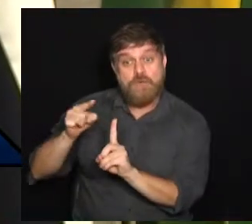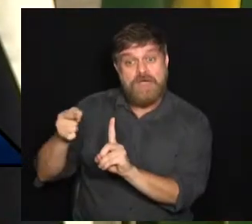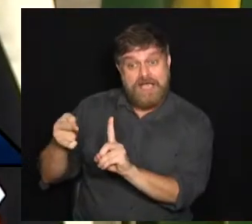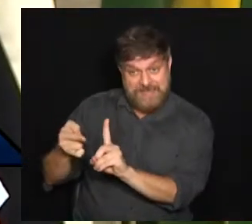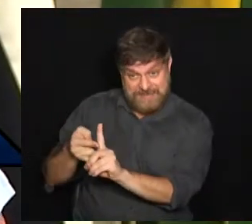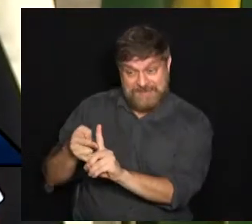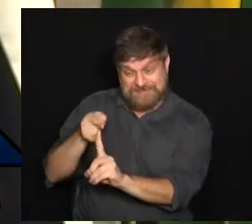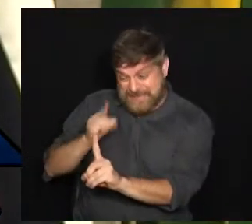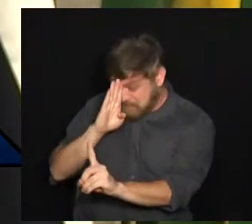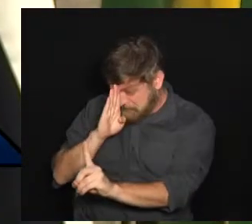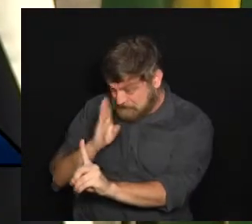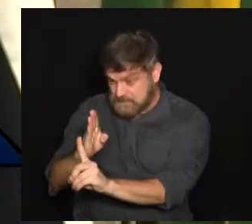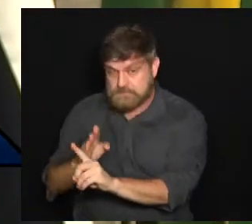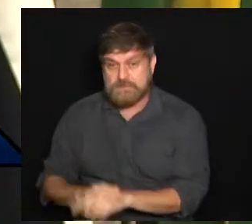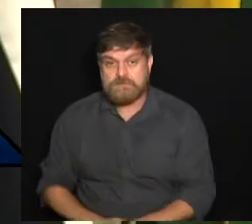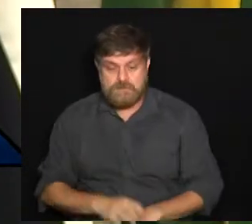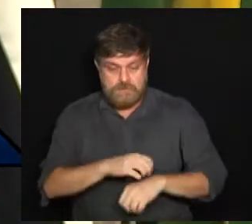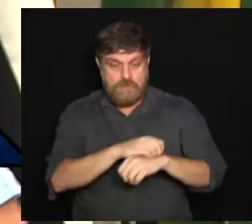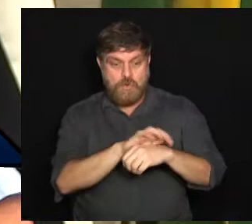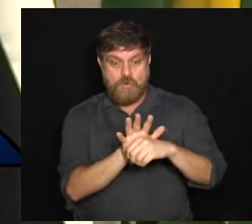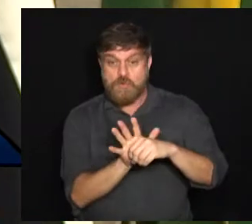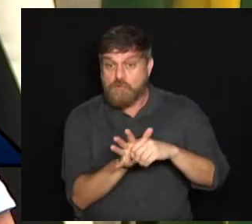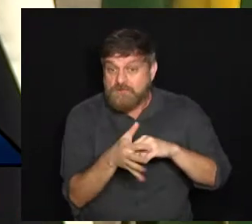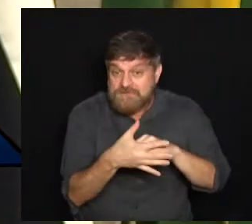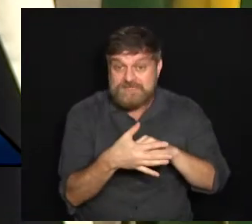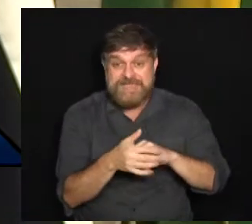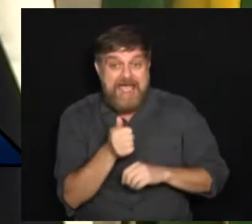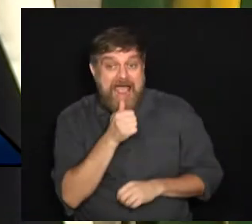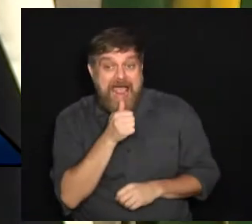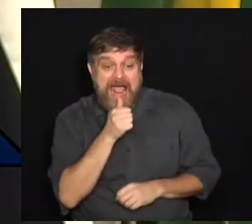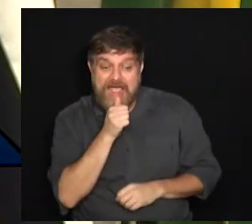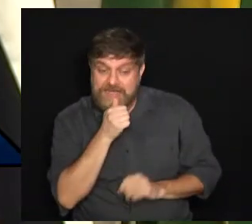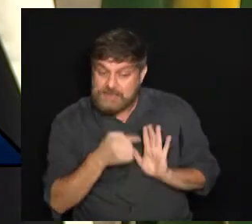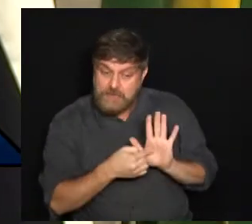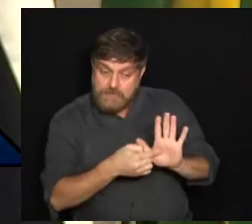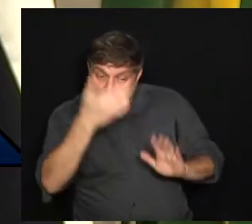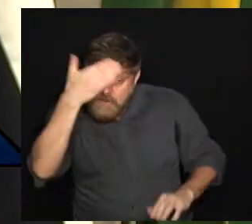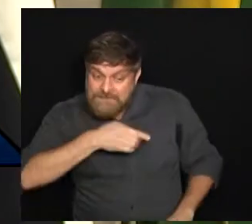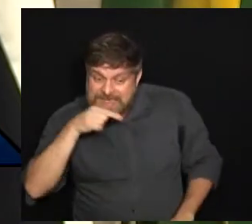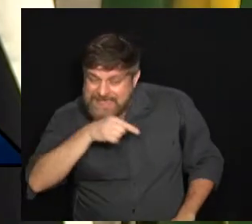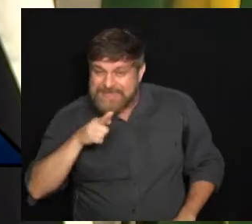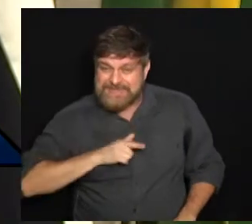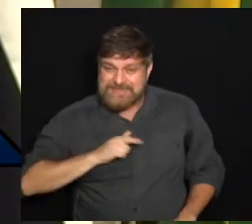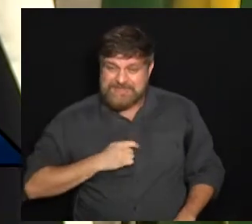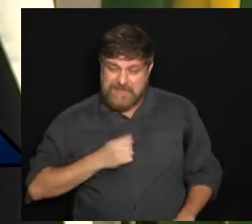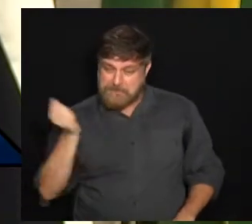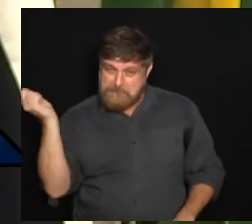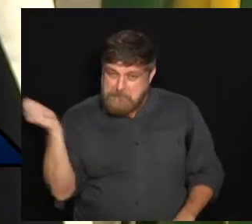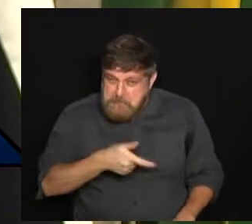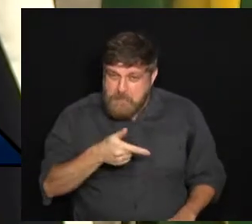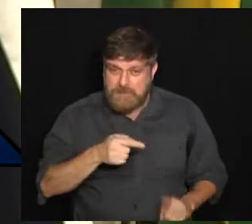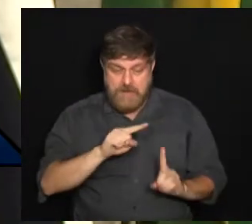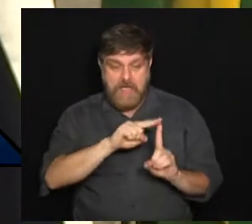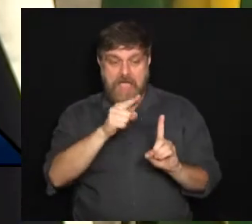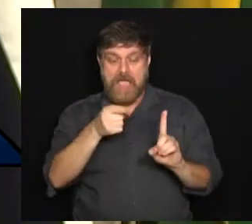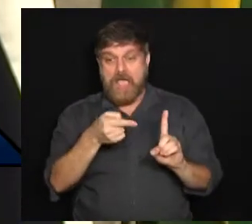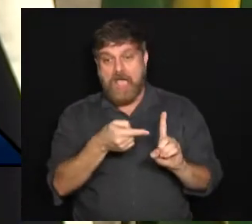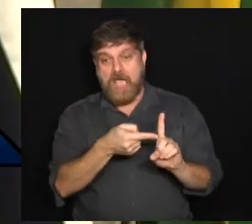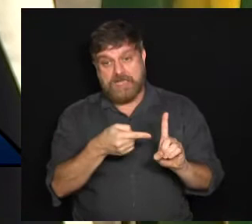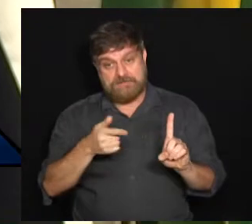na população geral, o Covid-19 não demonstrou ainda que ele tem um potencial maior do que o normal para